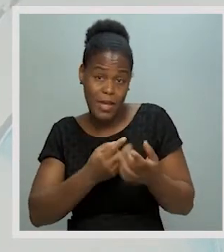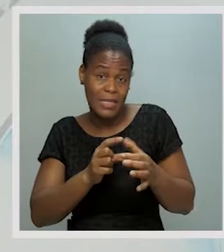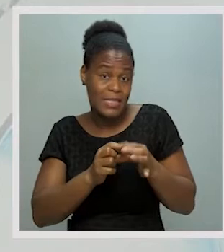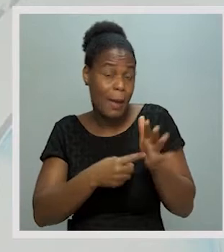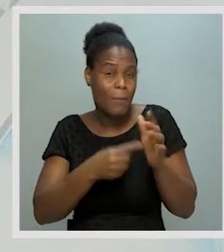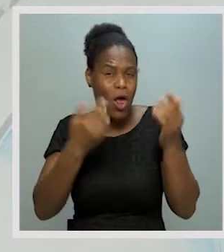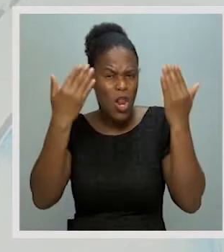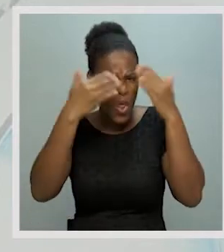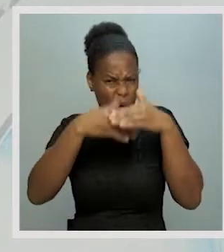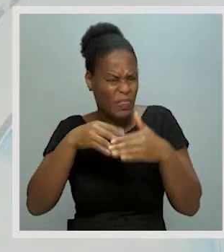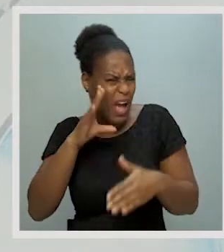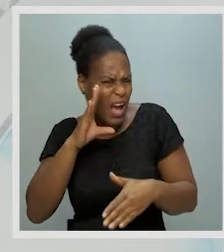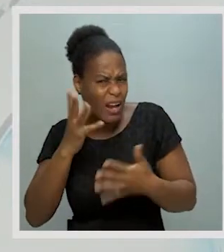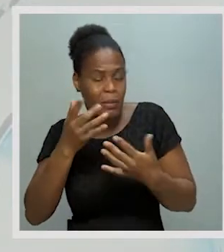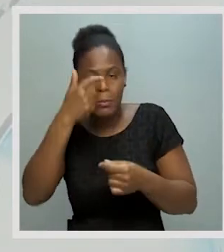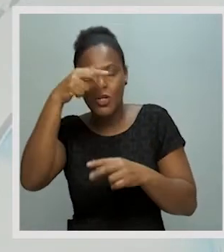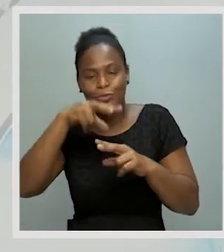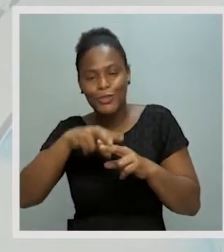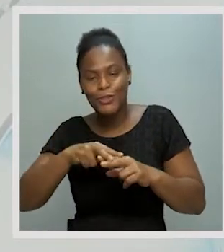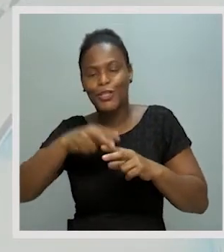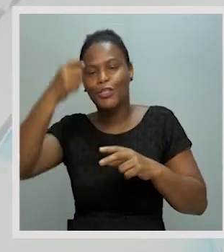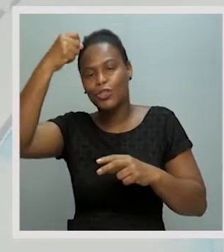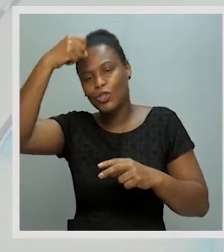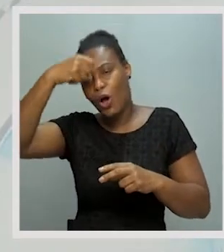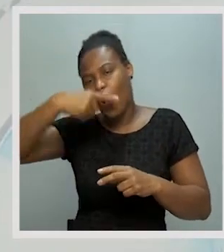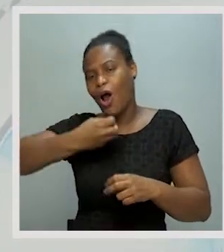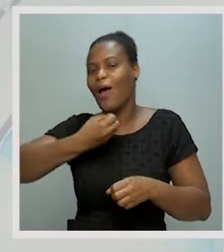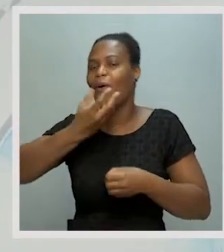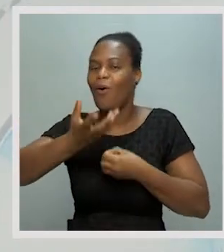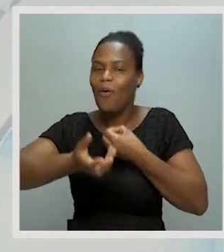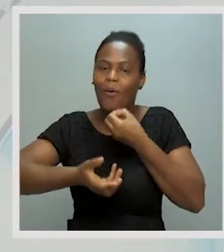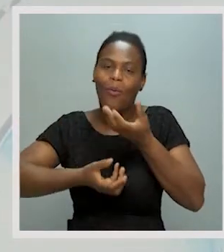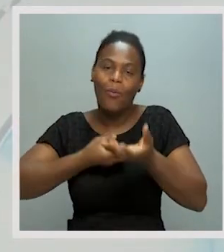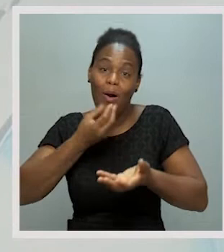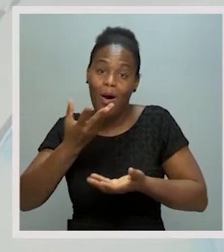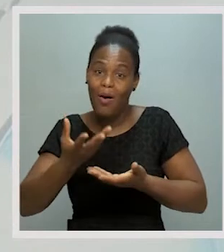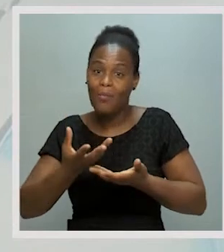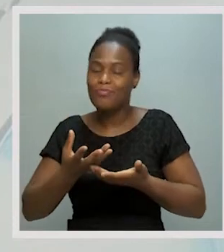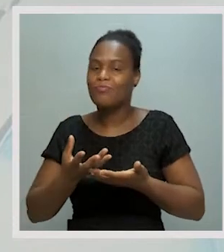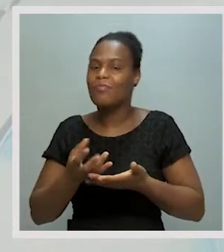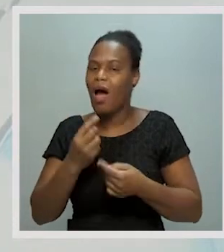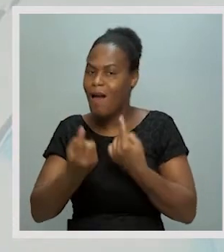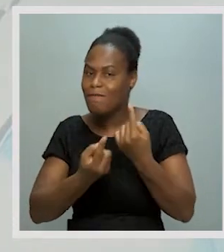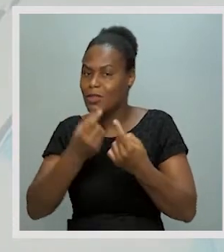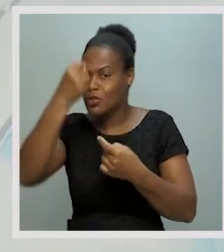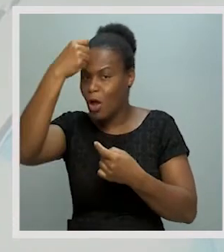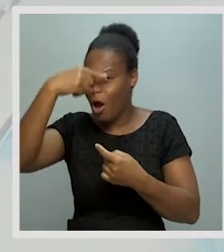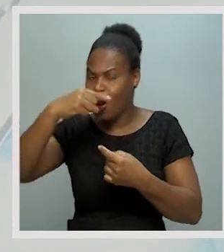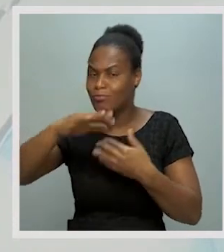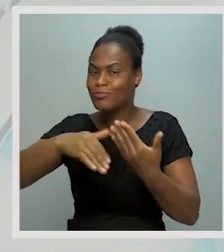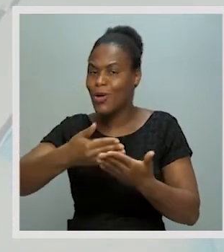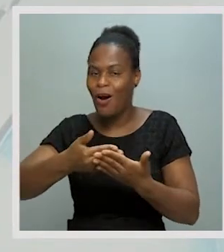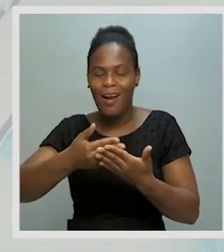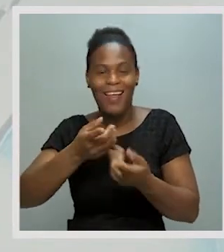essas pessoas contavam histórias. E muitas vezes essas histórias contadas tinham como o propósito não só